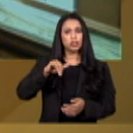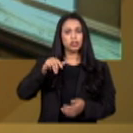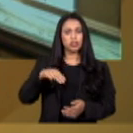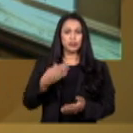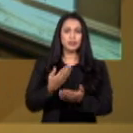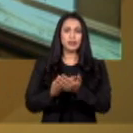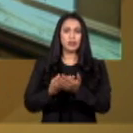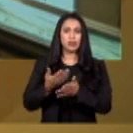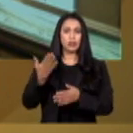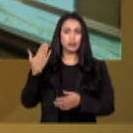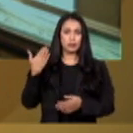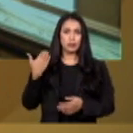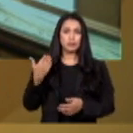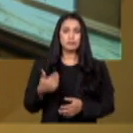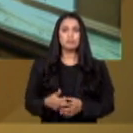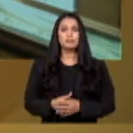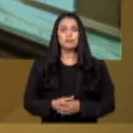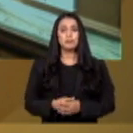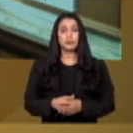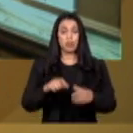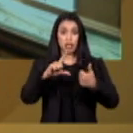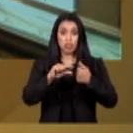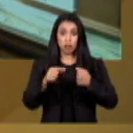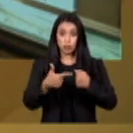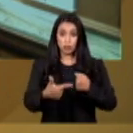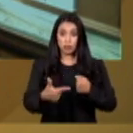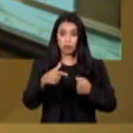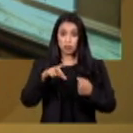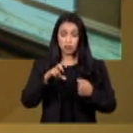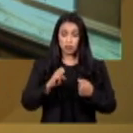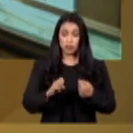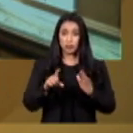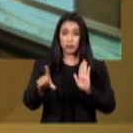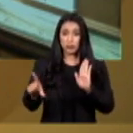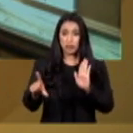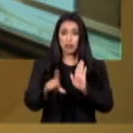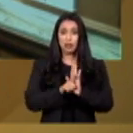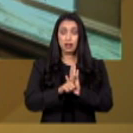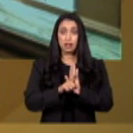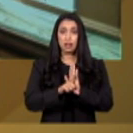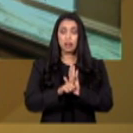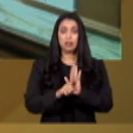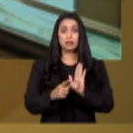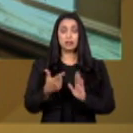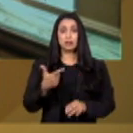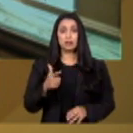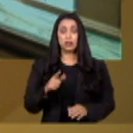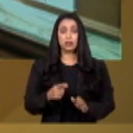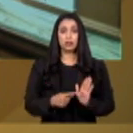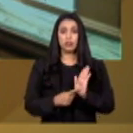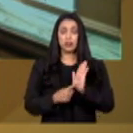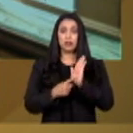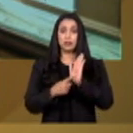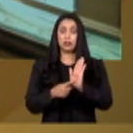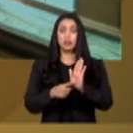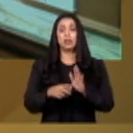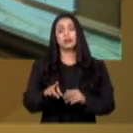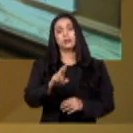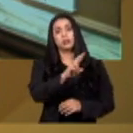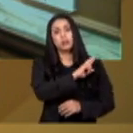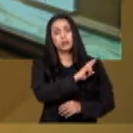com pedro segundo a um artigo não começa ali sempre foi prestação do